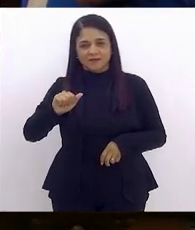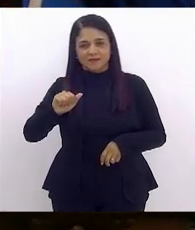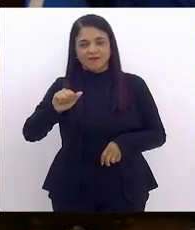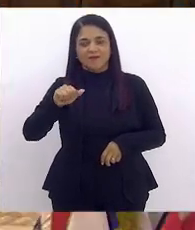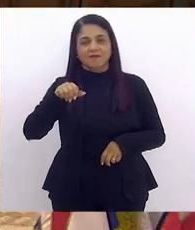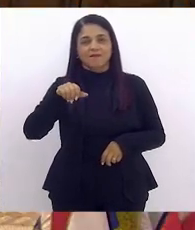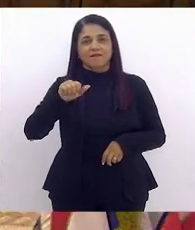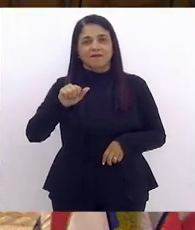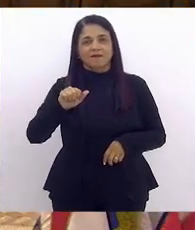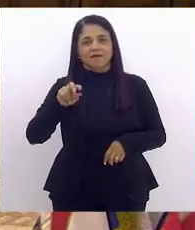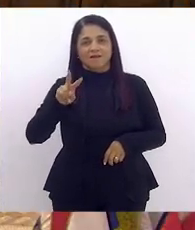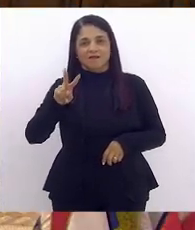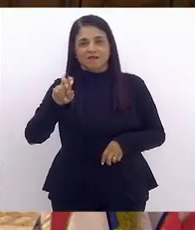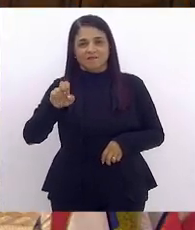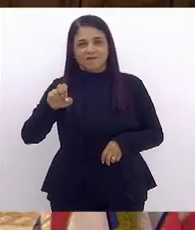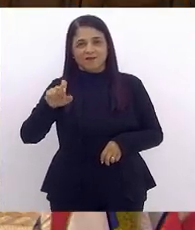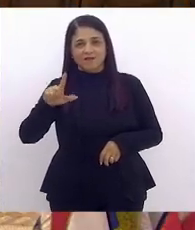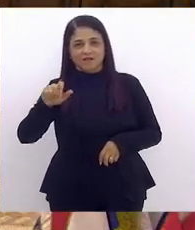esposa do homenageado.